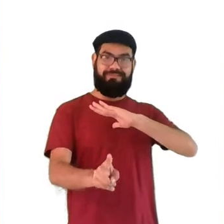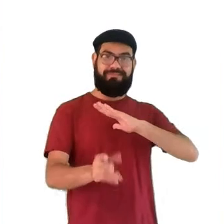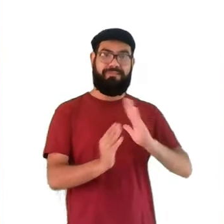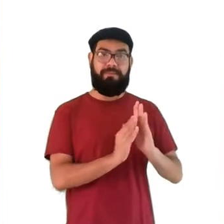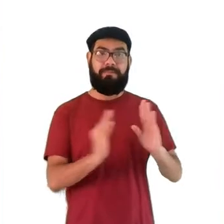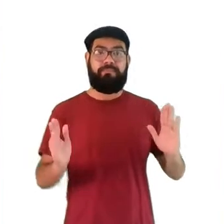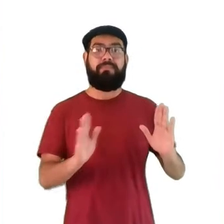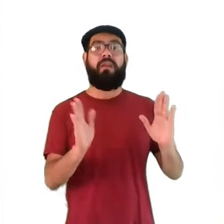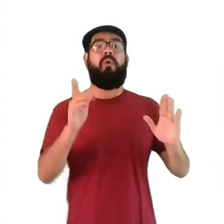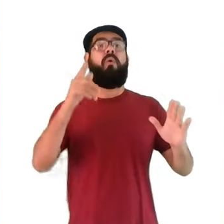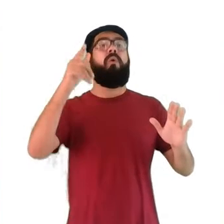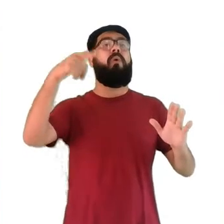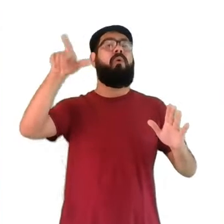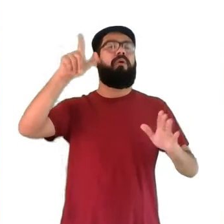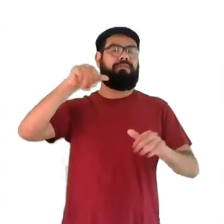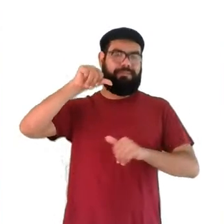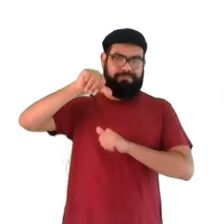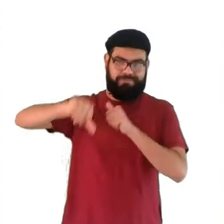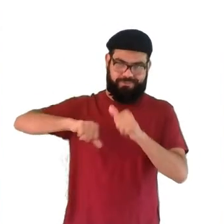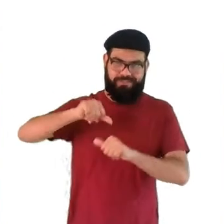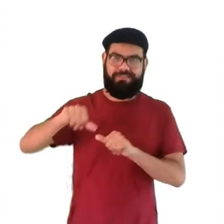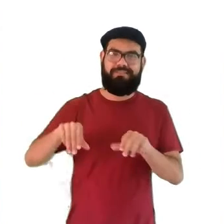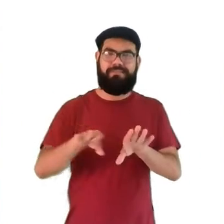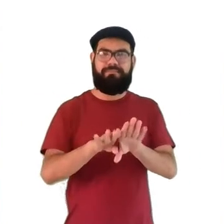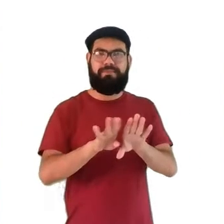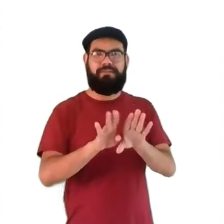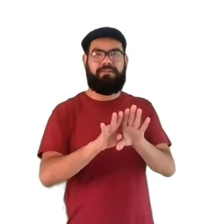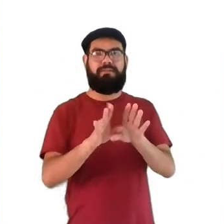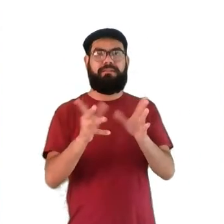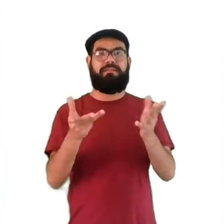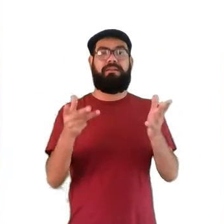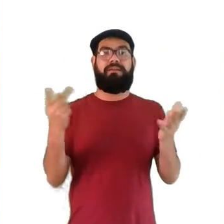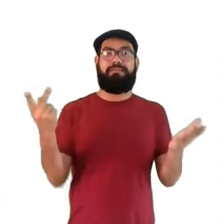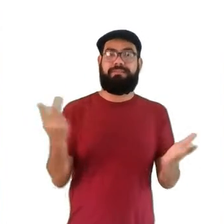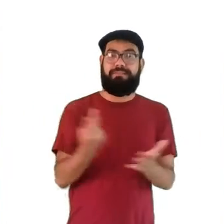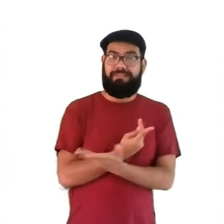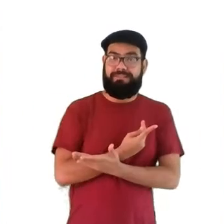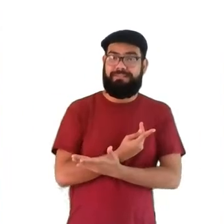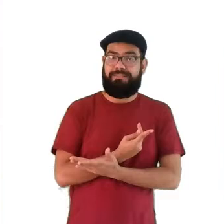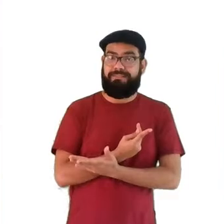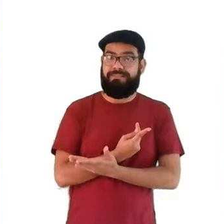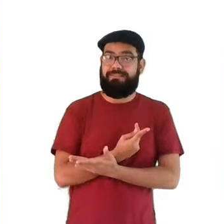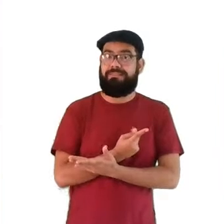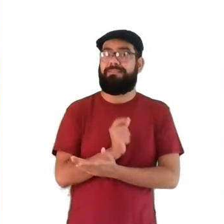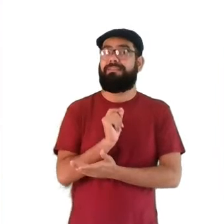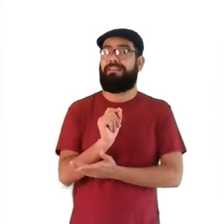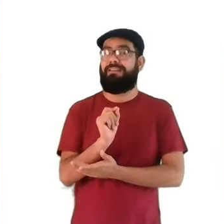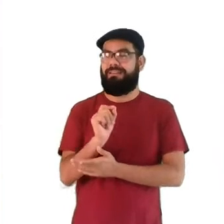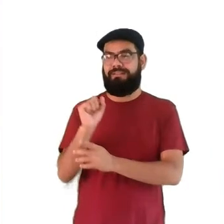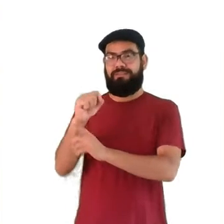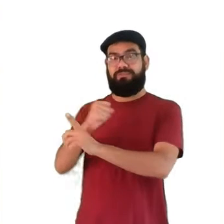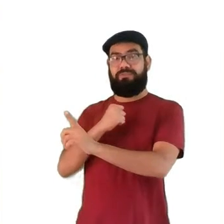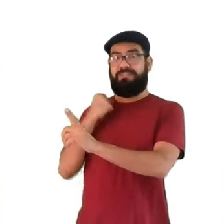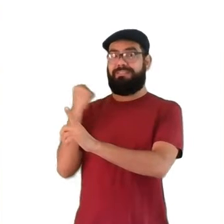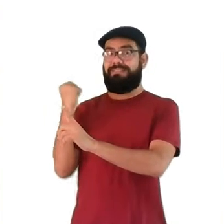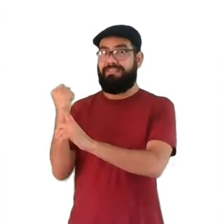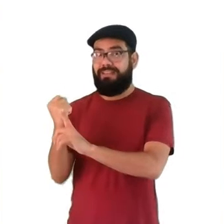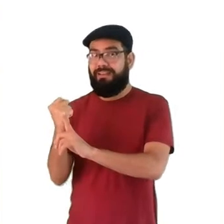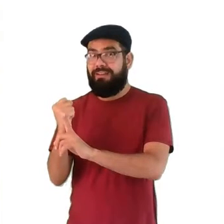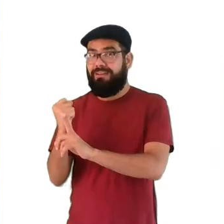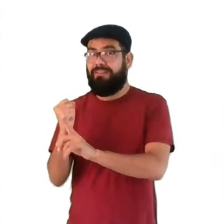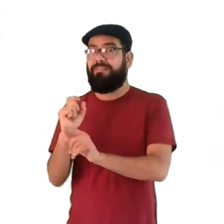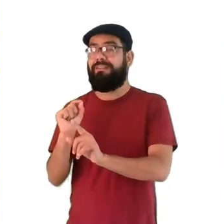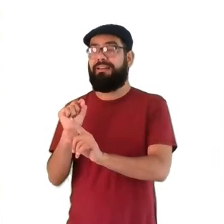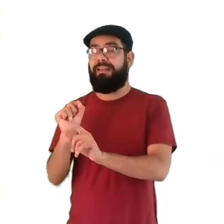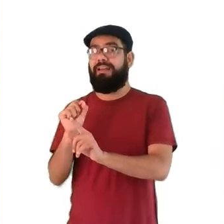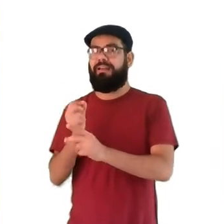outra mudança, né, que interfere na questão social, que é a questão das responsabilidades,